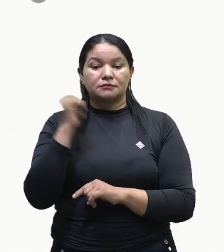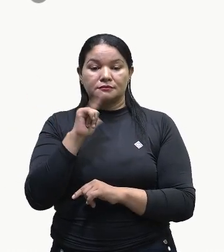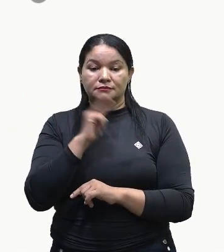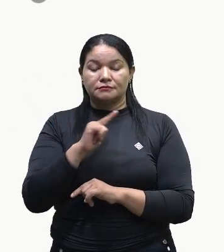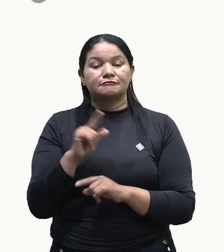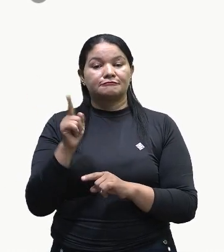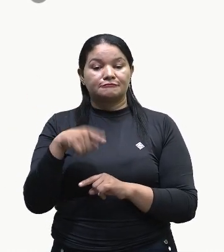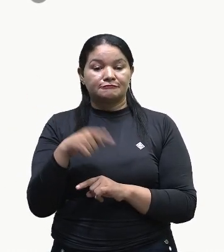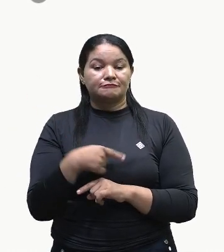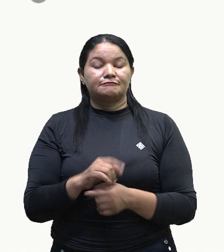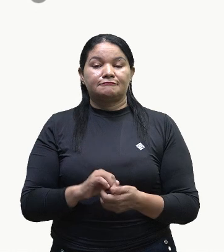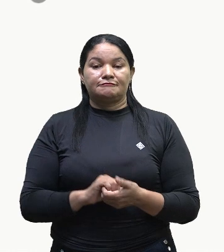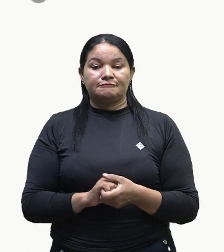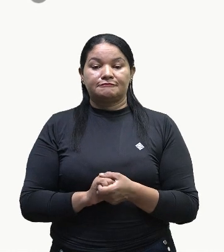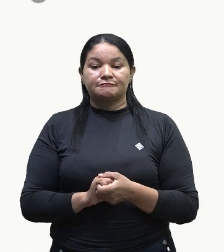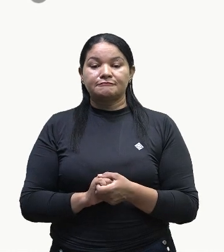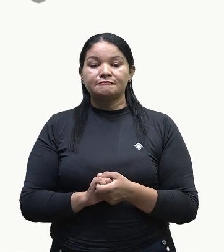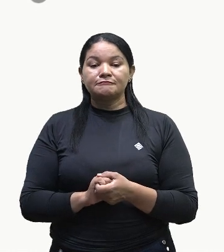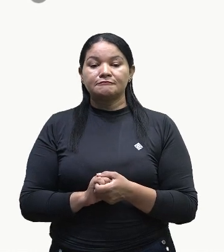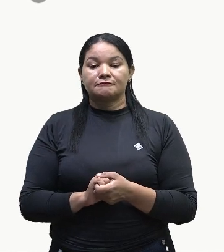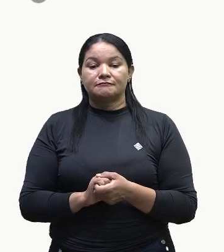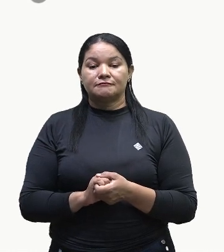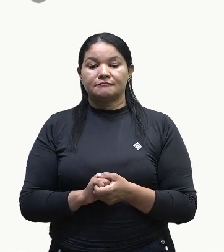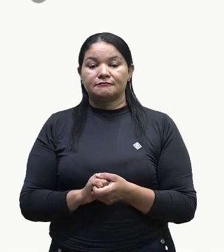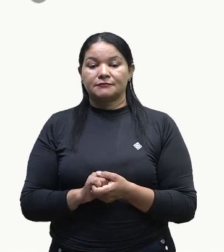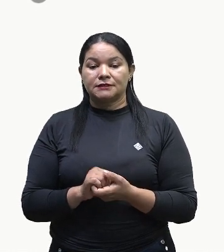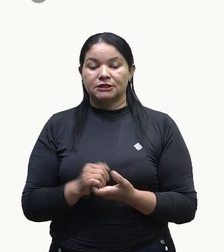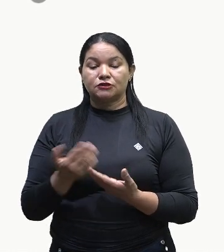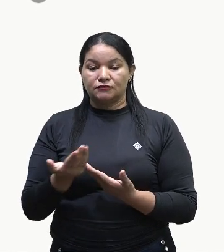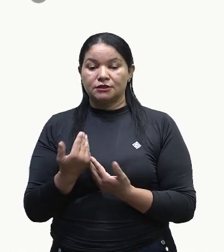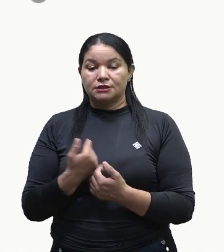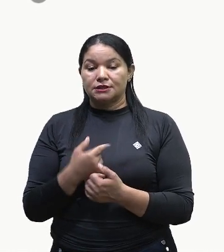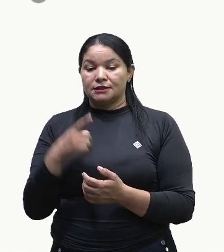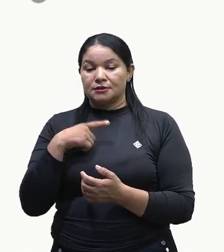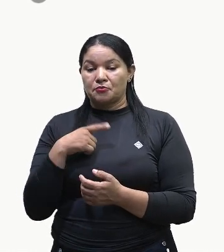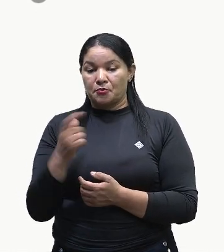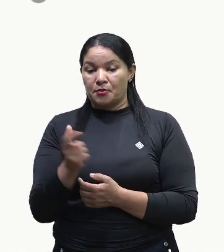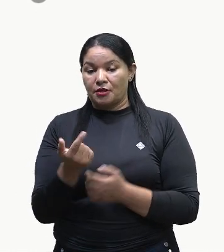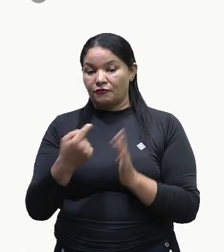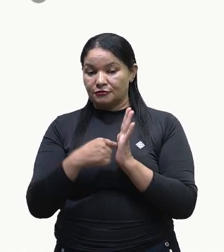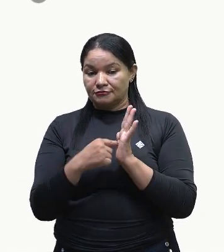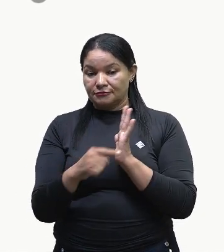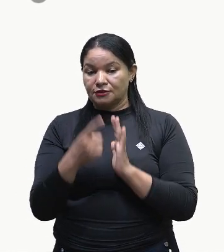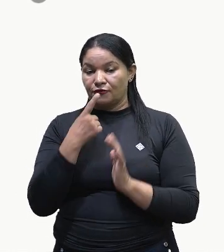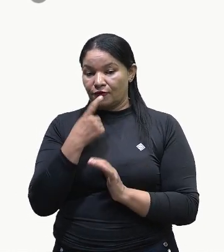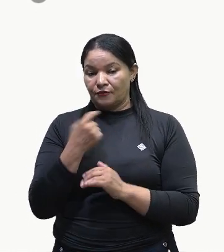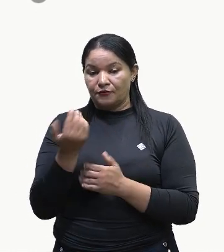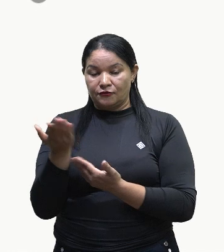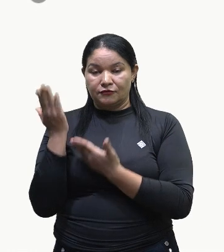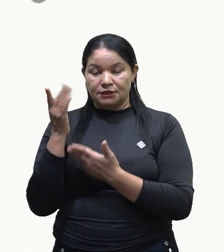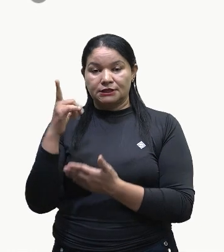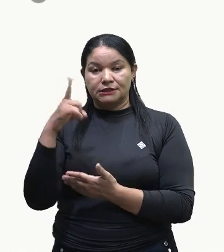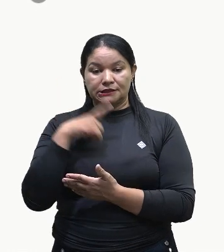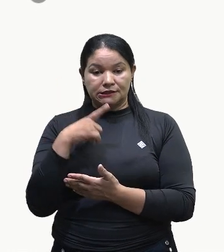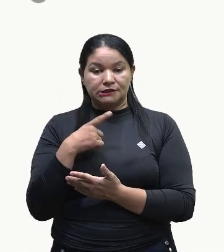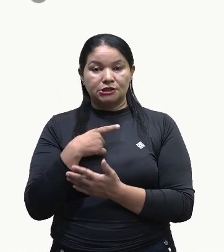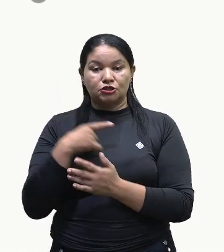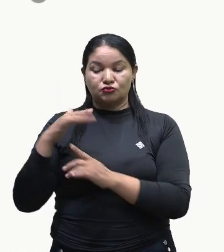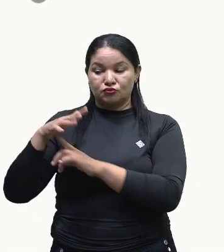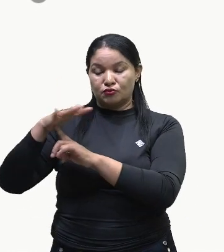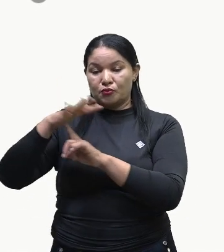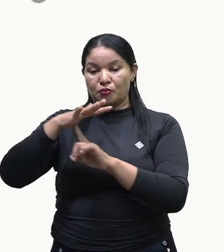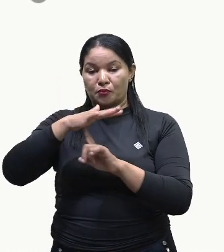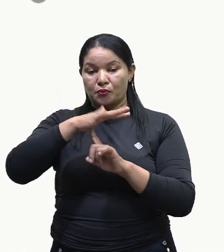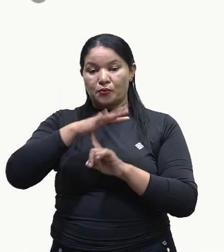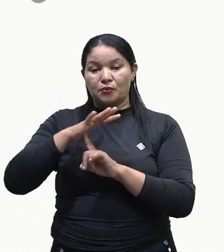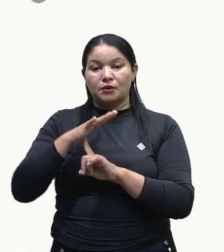né? Que voa, né? Também ele circula pelo ar e apesar de ele possuir hélice, assim como o